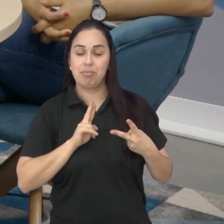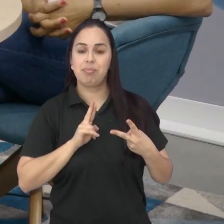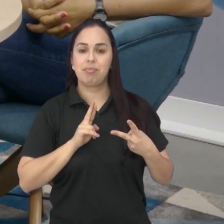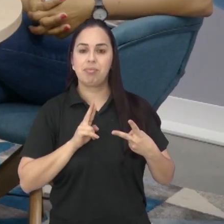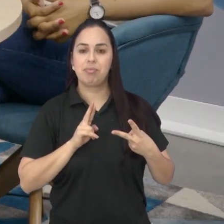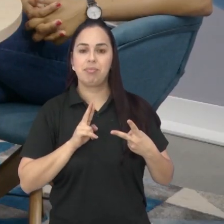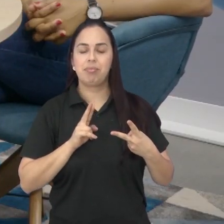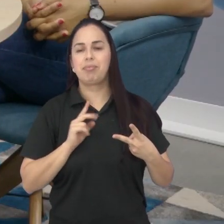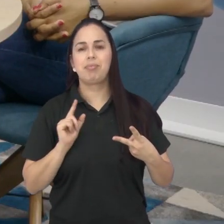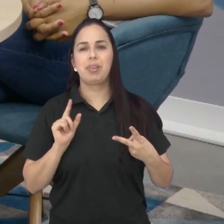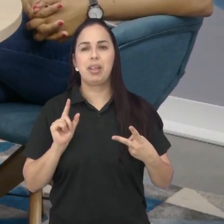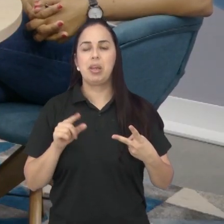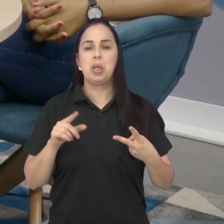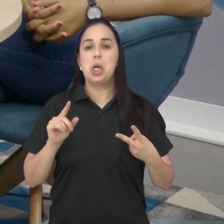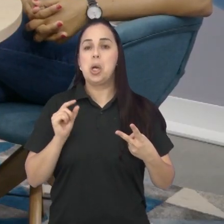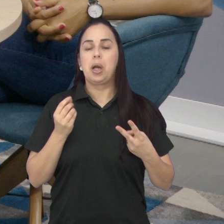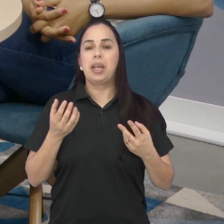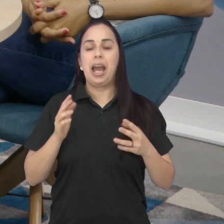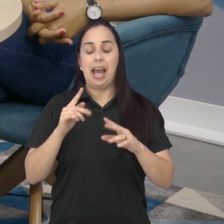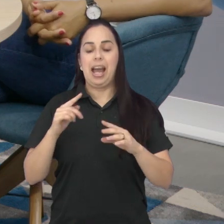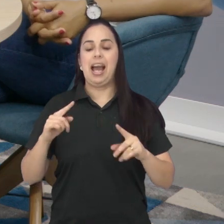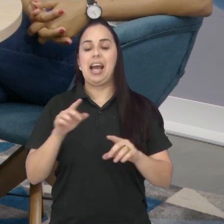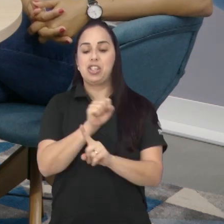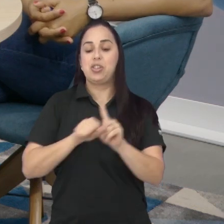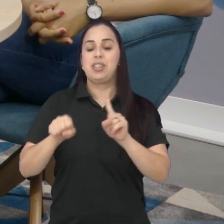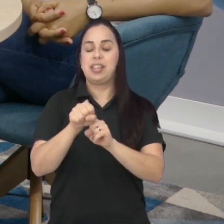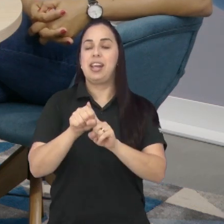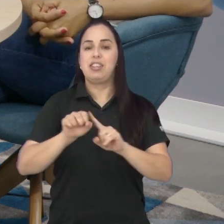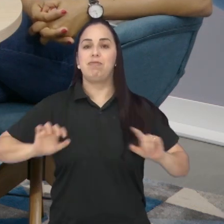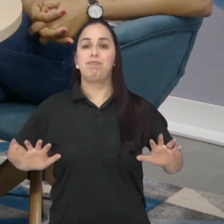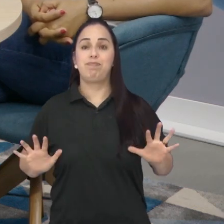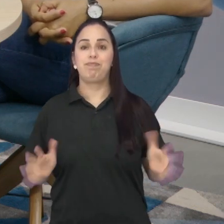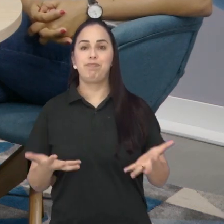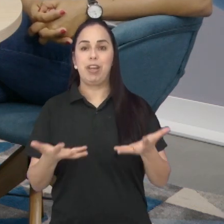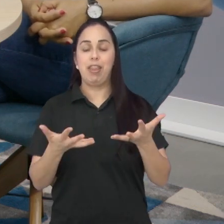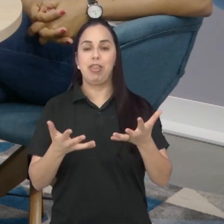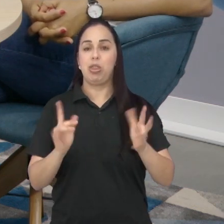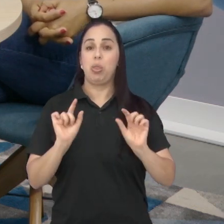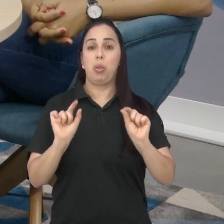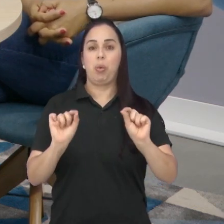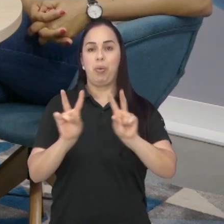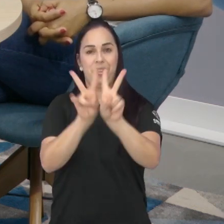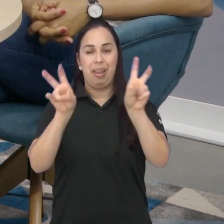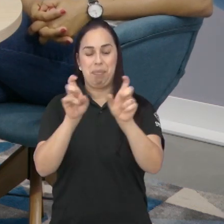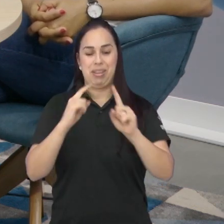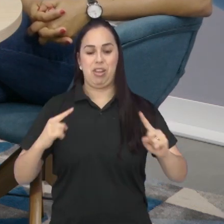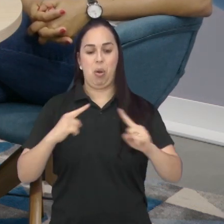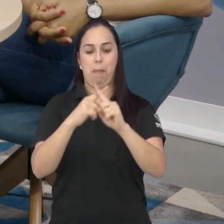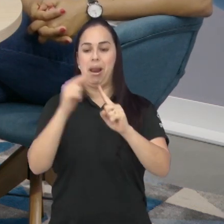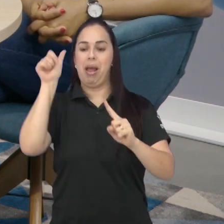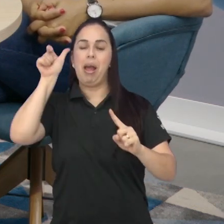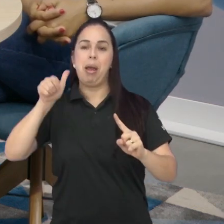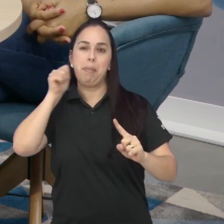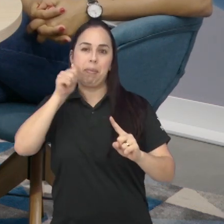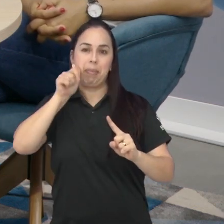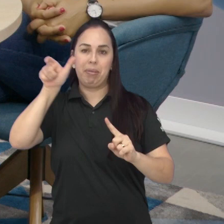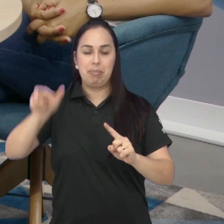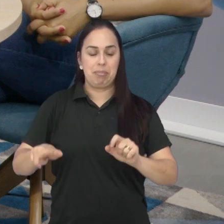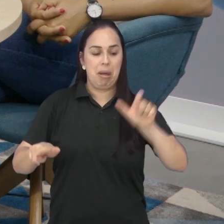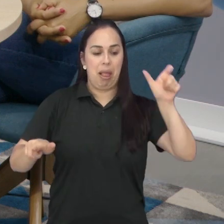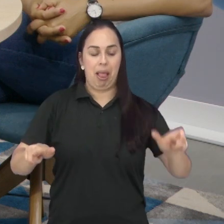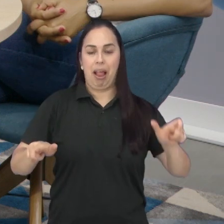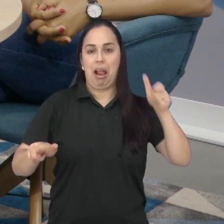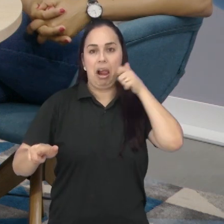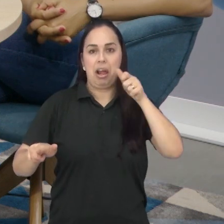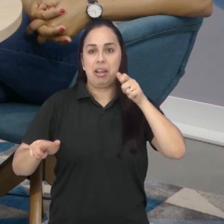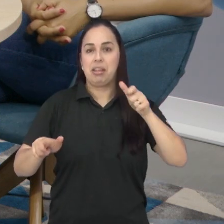pergunta sobre esse estímulo que a sociedade faz na competição entre as mulheres, né? Em vez de